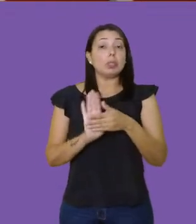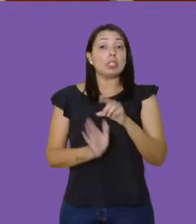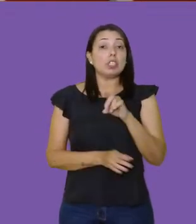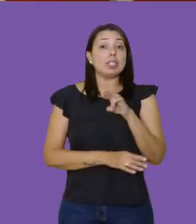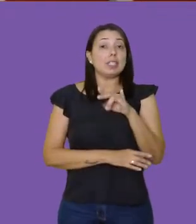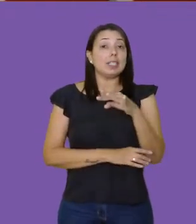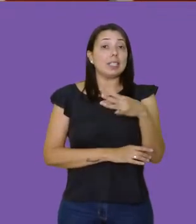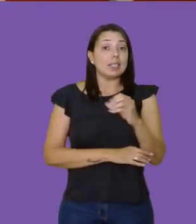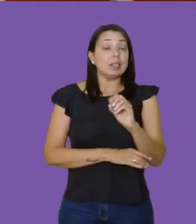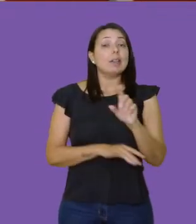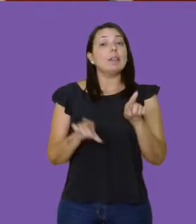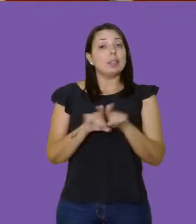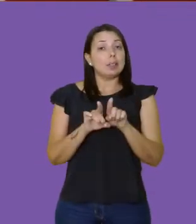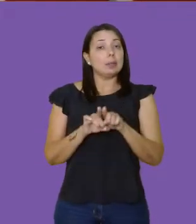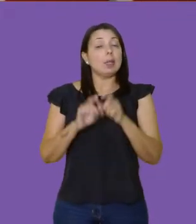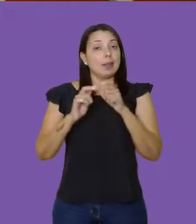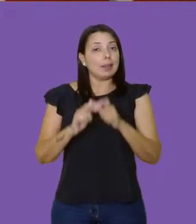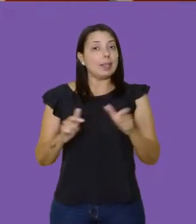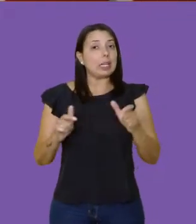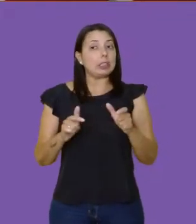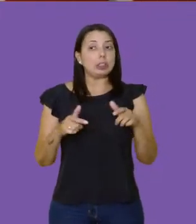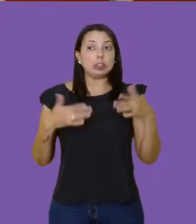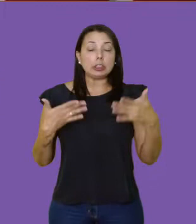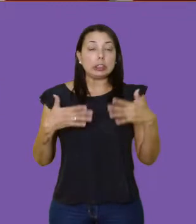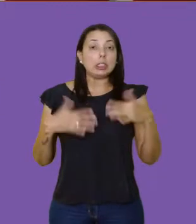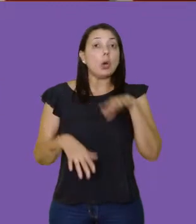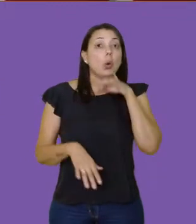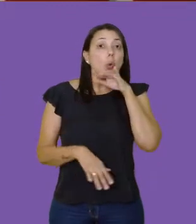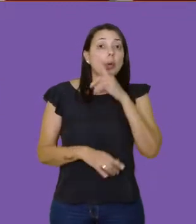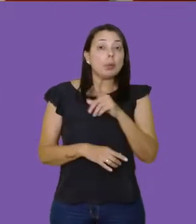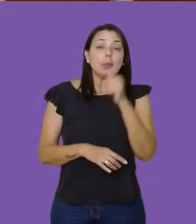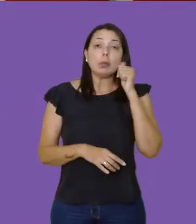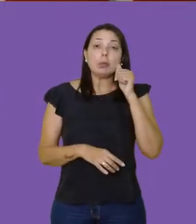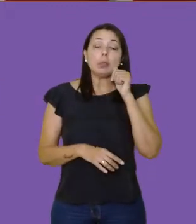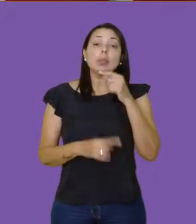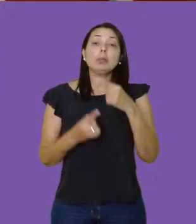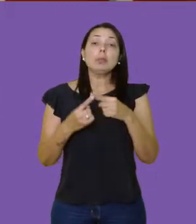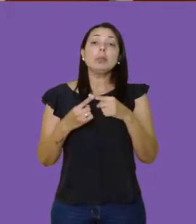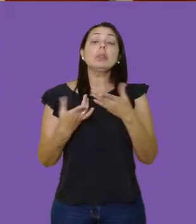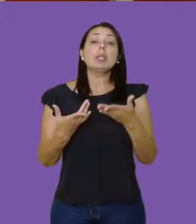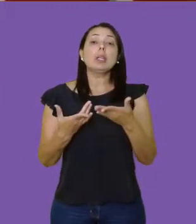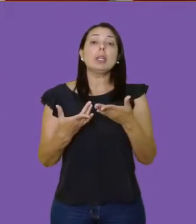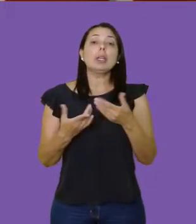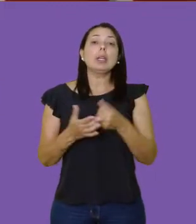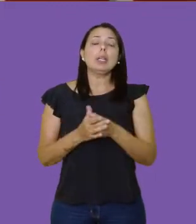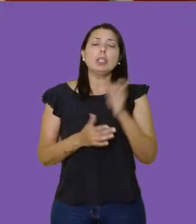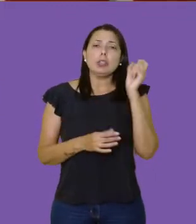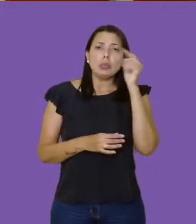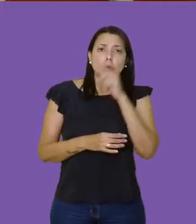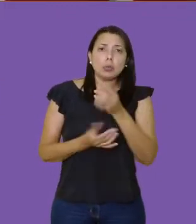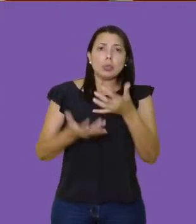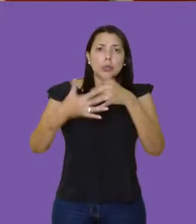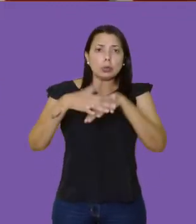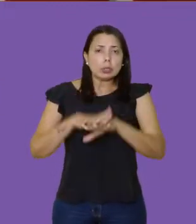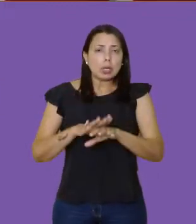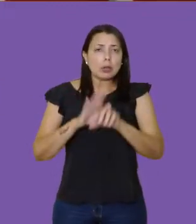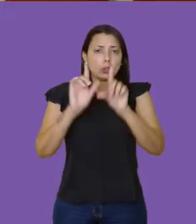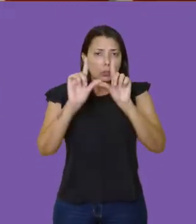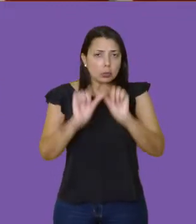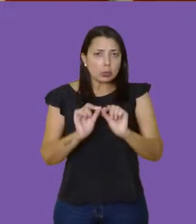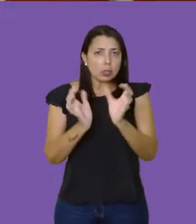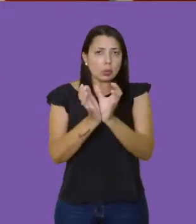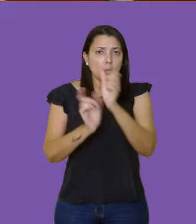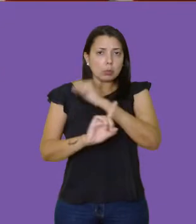Distritão, que também seria um grande impacto para as mulheres, porque o Distritão ele dificulta a inclusão de minorias e de